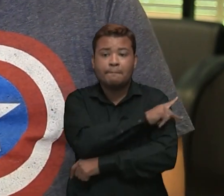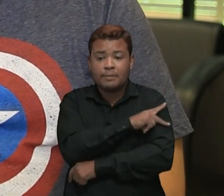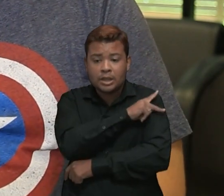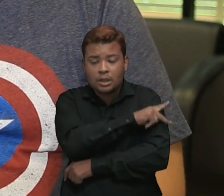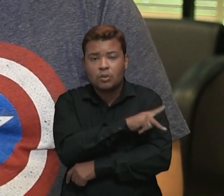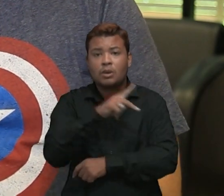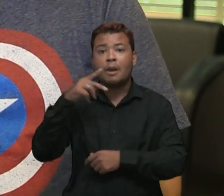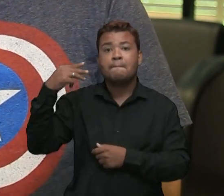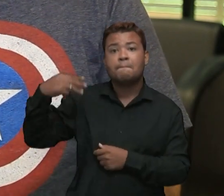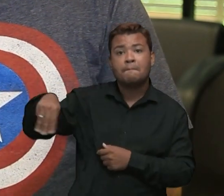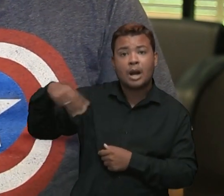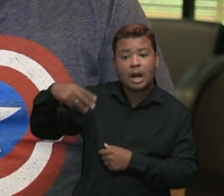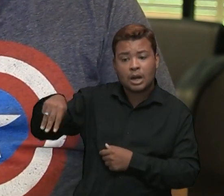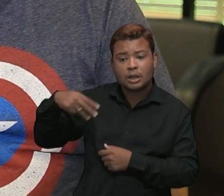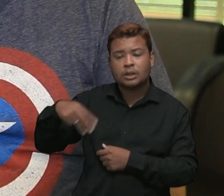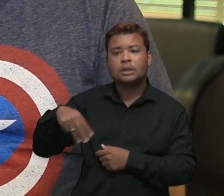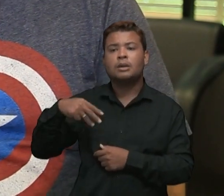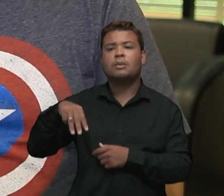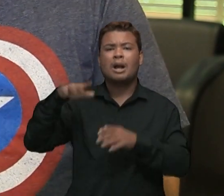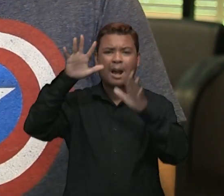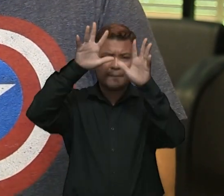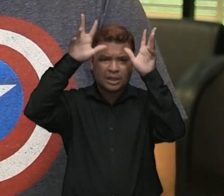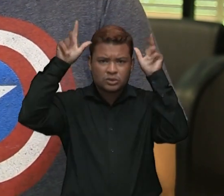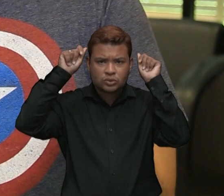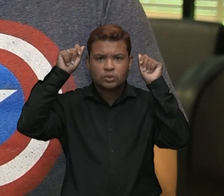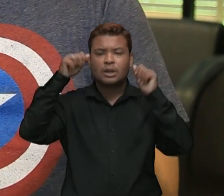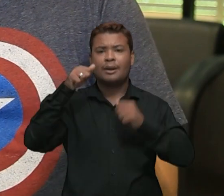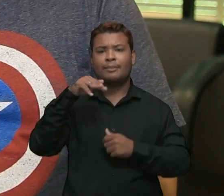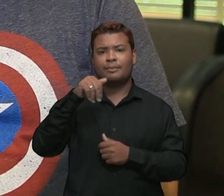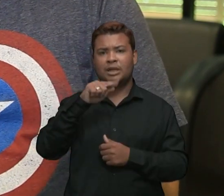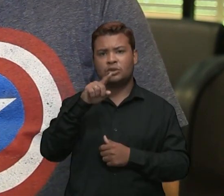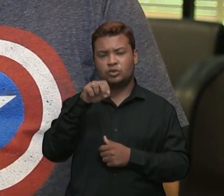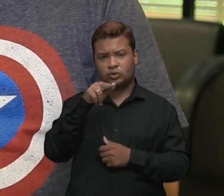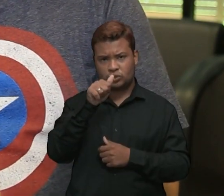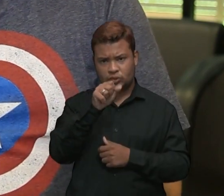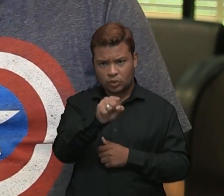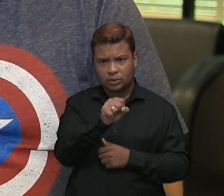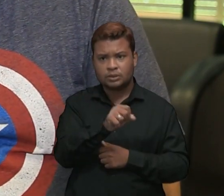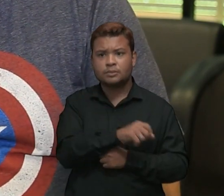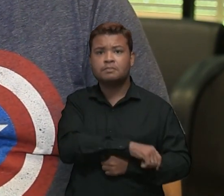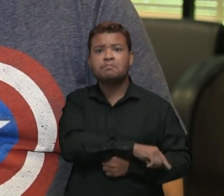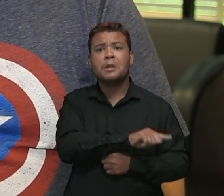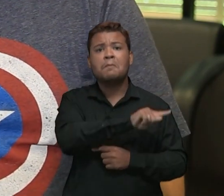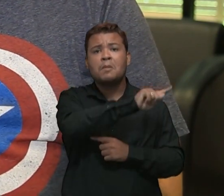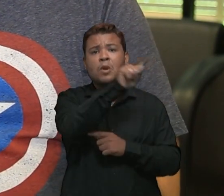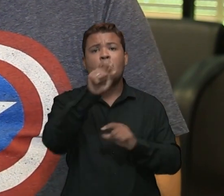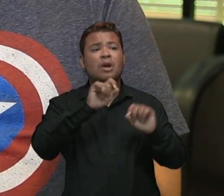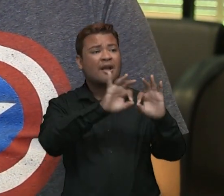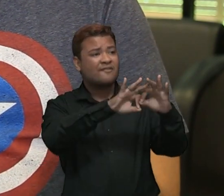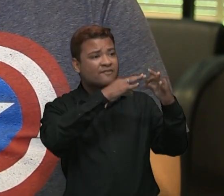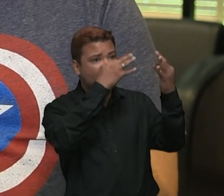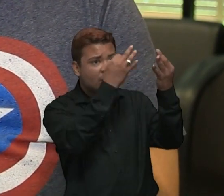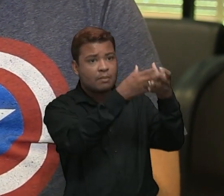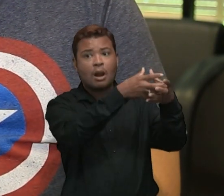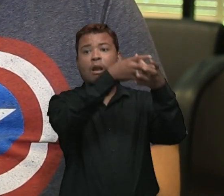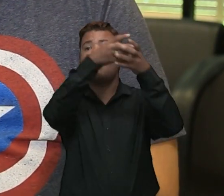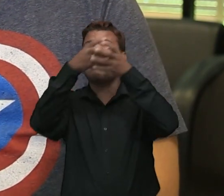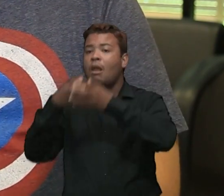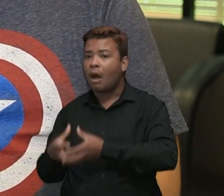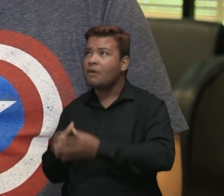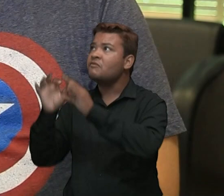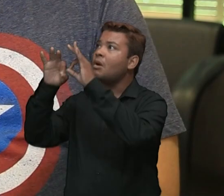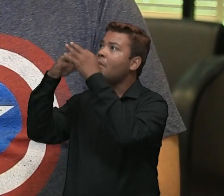do Maranhão, do Amazonas. E eles vêm muitas vezes com famílias para Goiânia porque